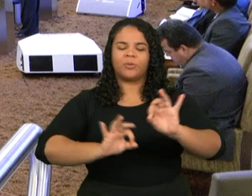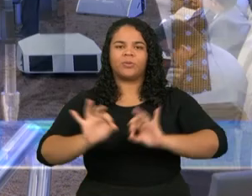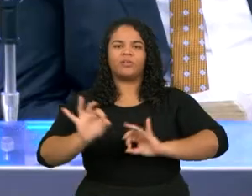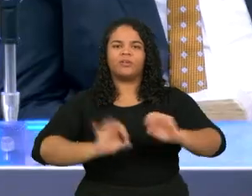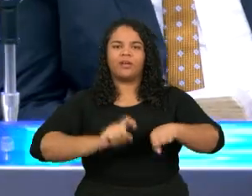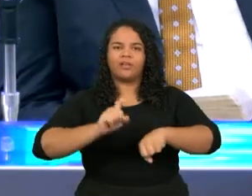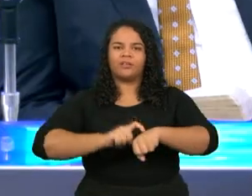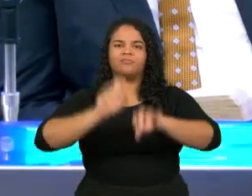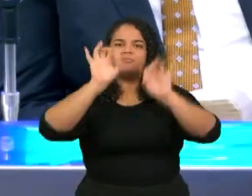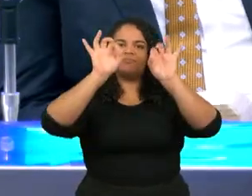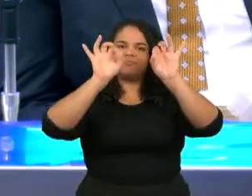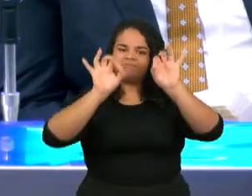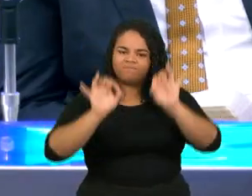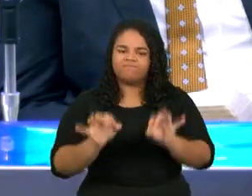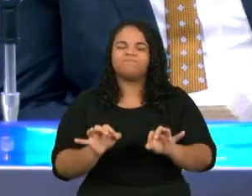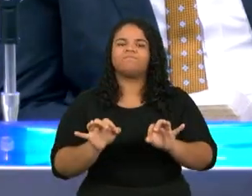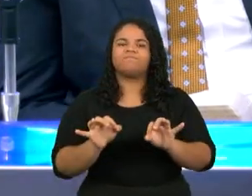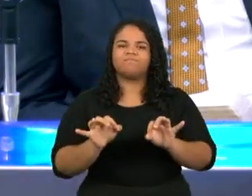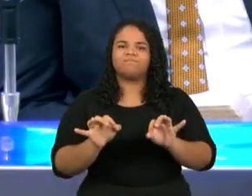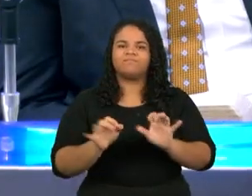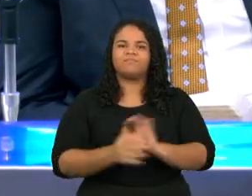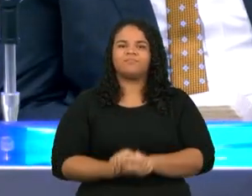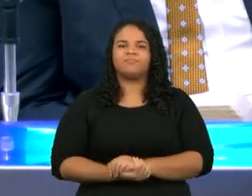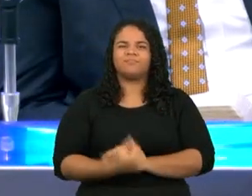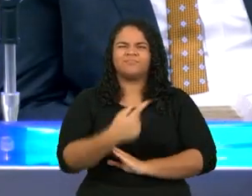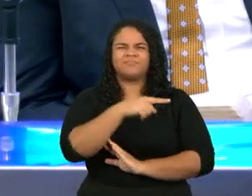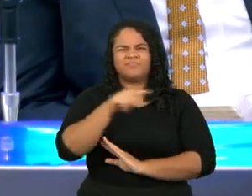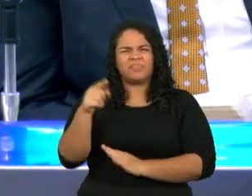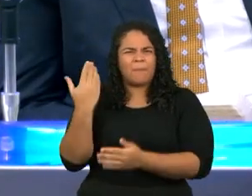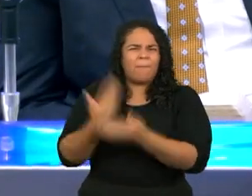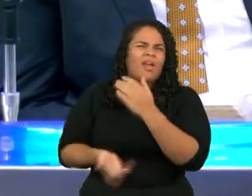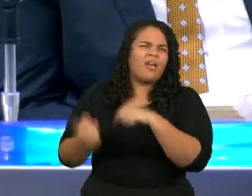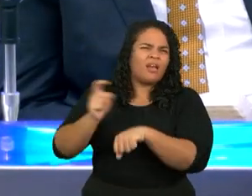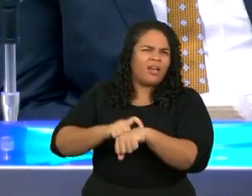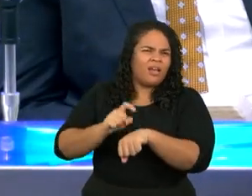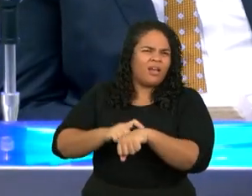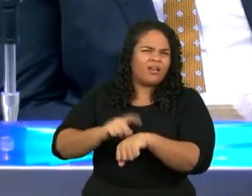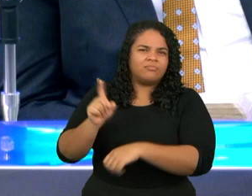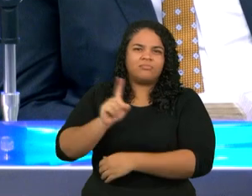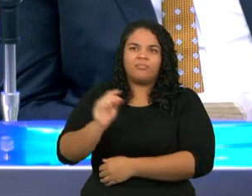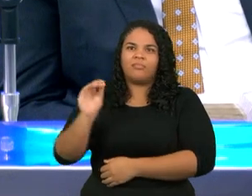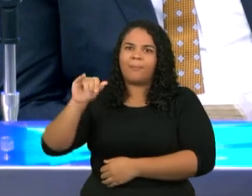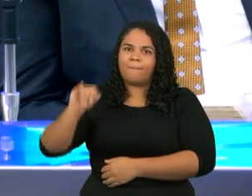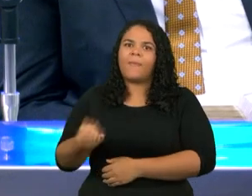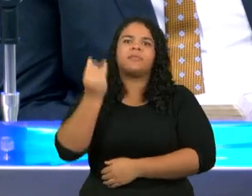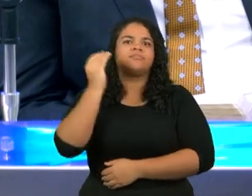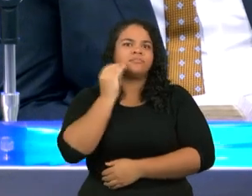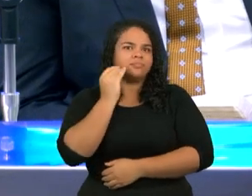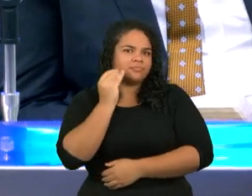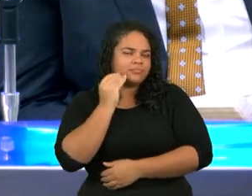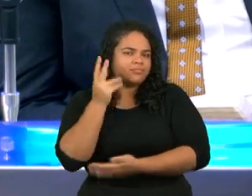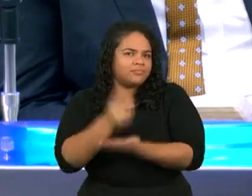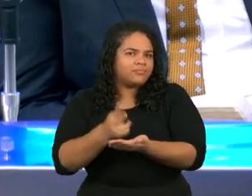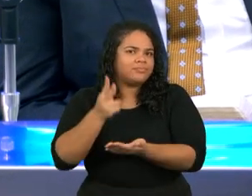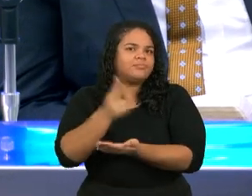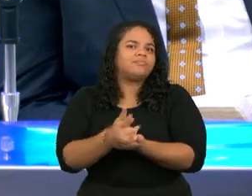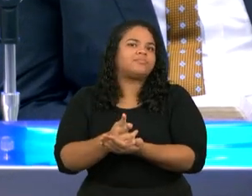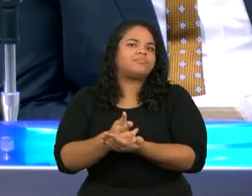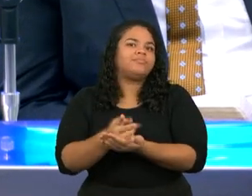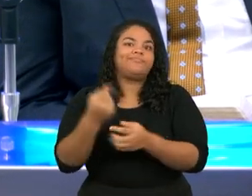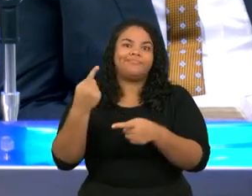o tempo não perca tempo Aproveite as oportunidade Aproveite o tempo